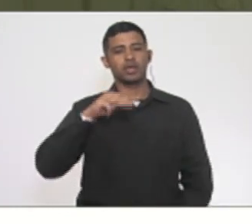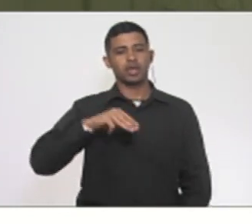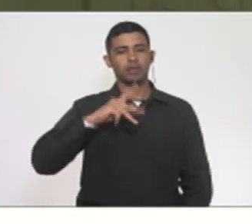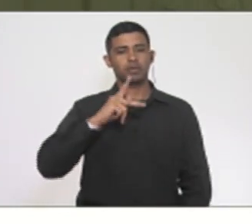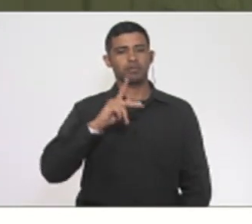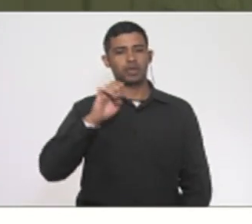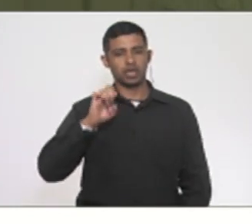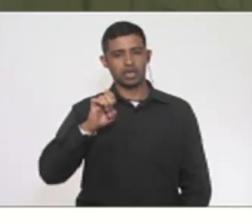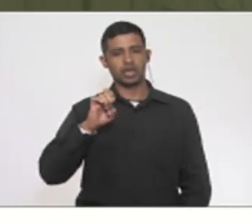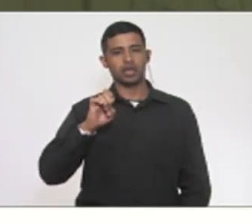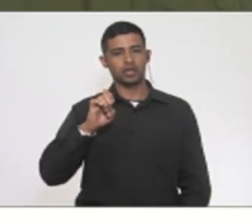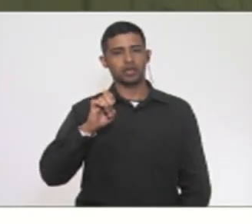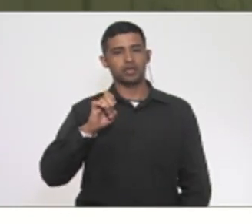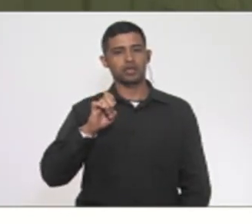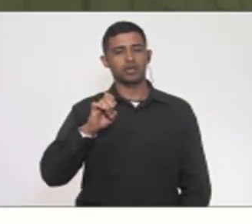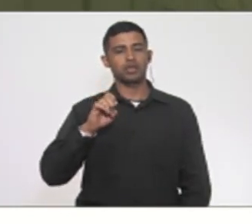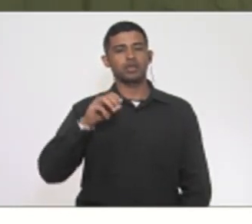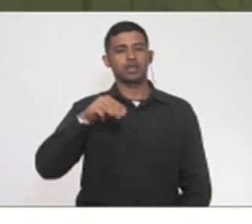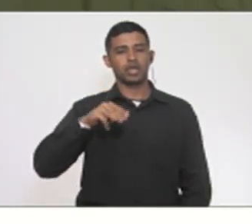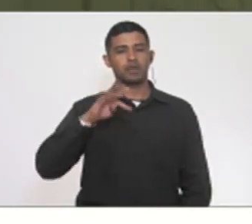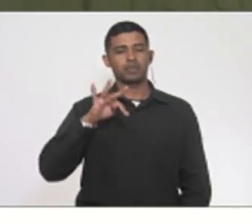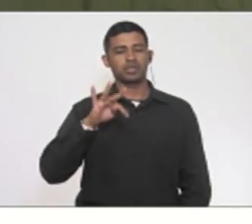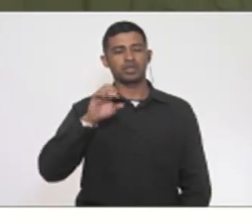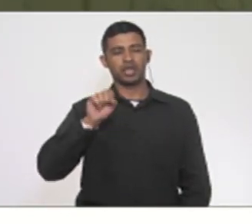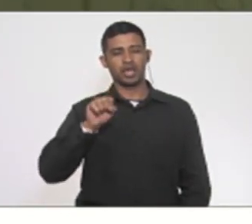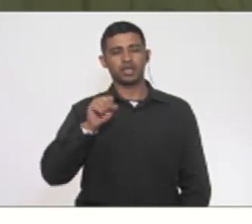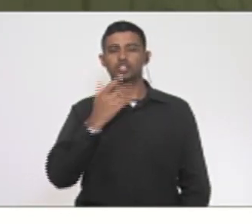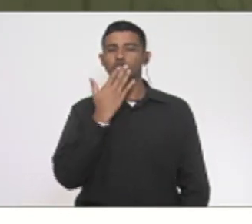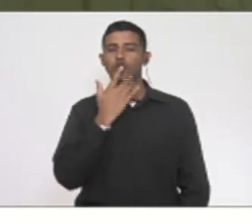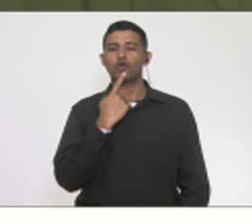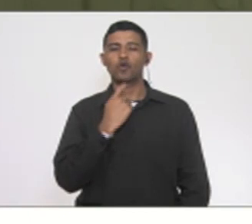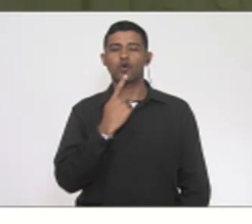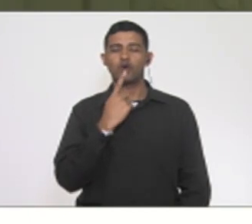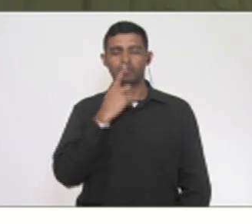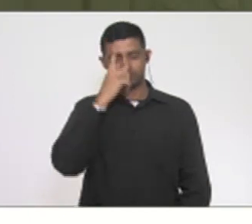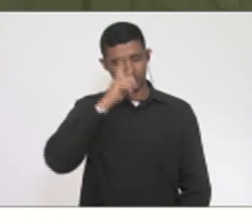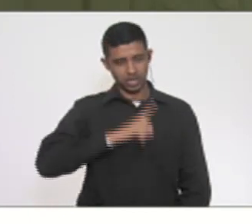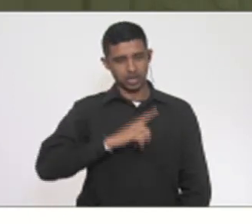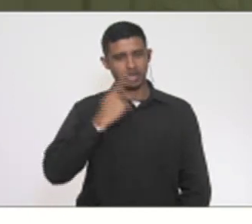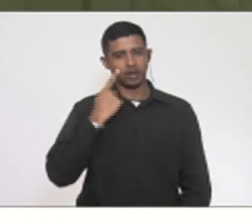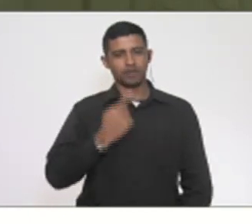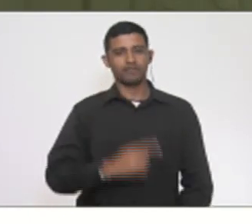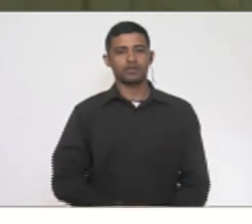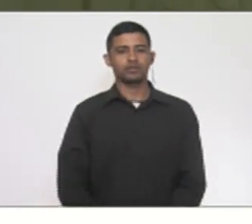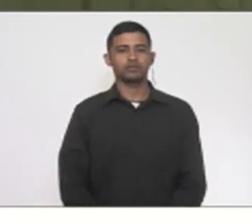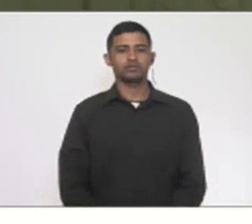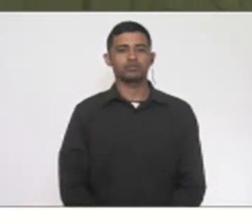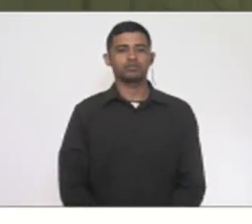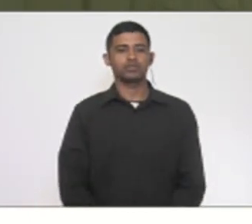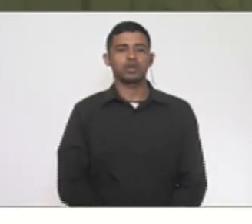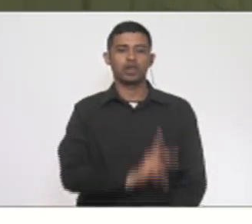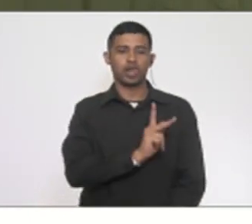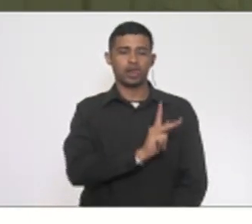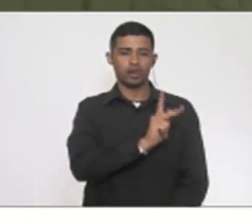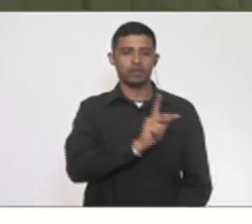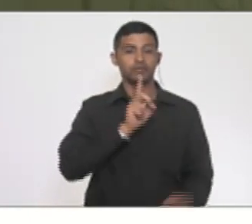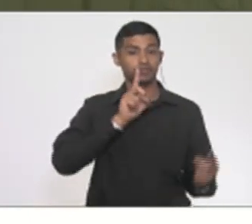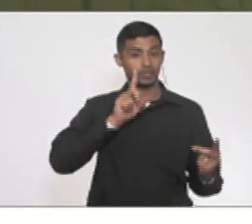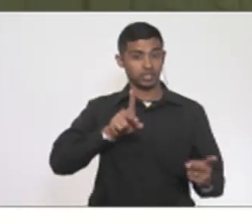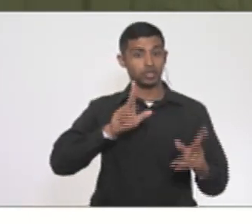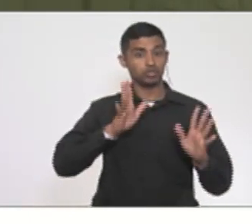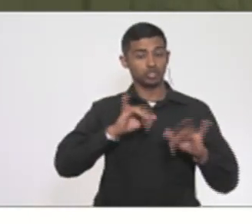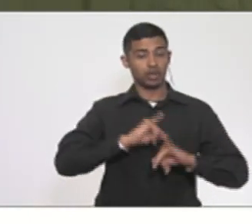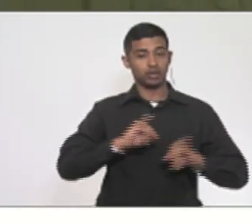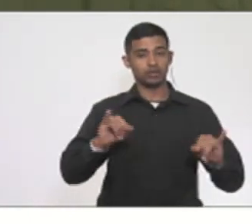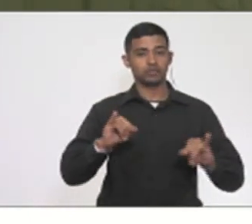cima, a NTS, que está em amarelo, que foi vendida para a Brookfield, a Petrobras vendeu, e a Petrobras já anunciou o desinvestimento,